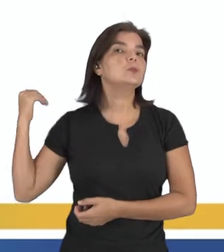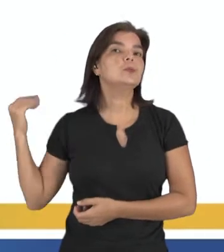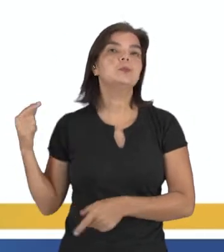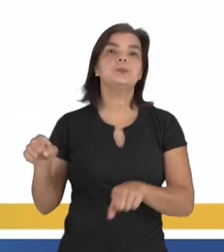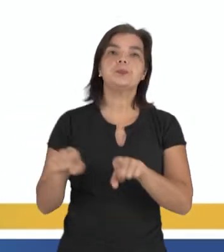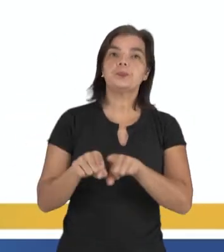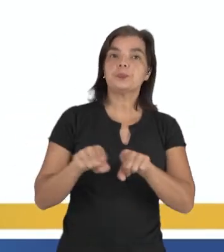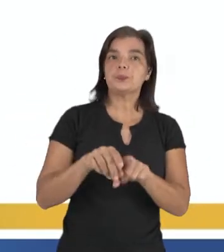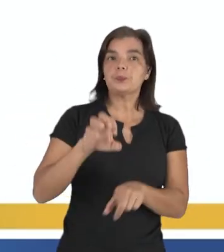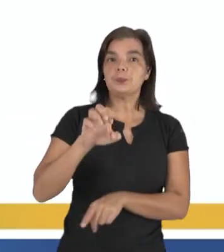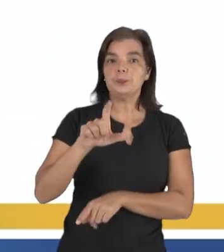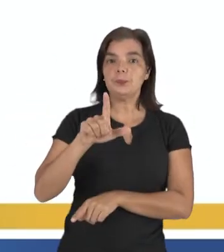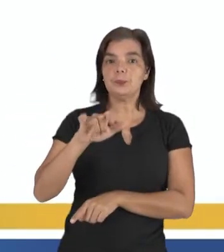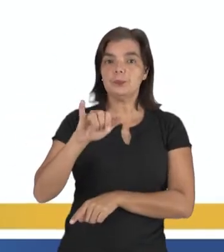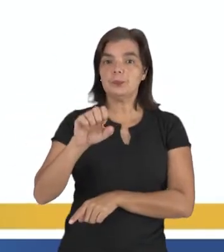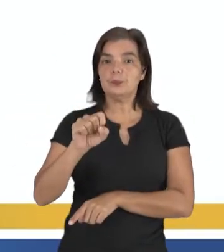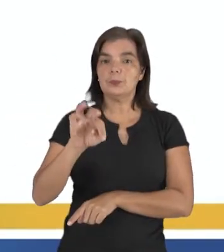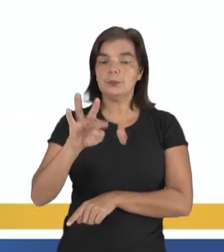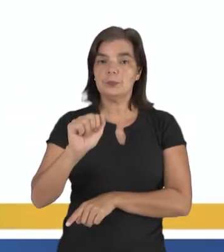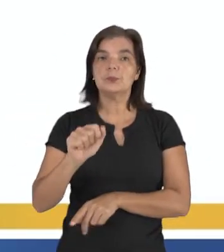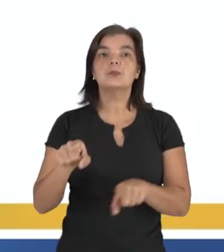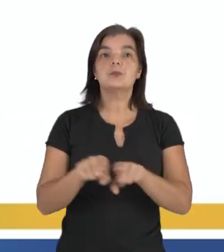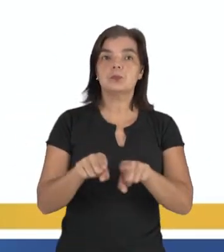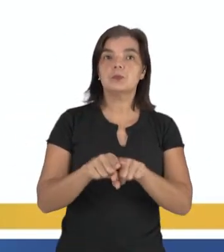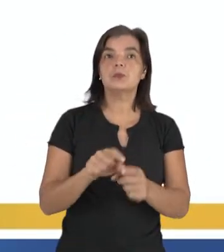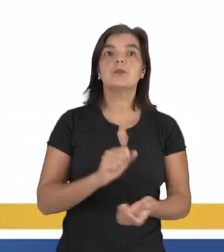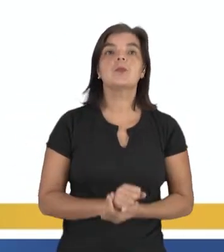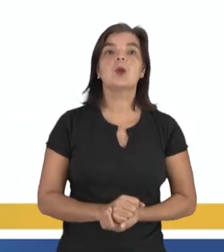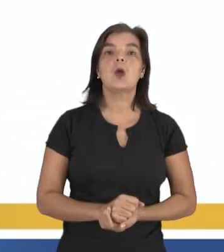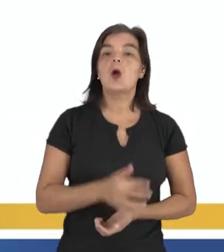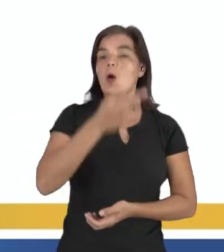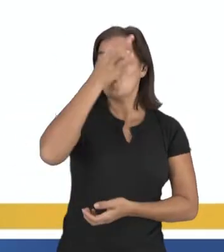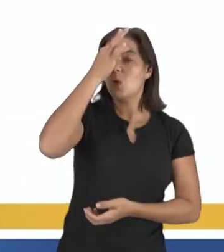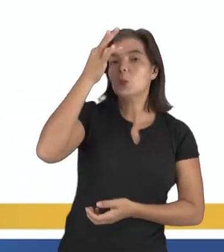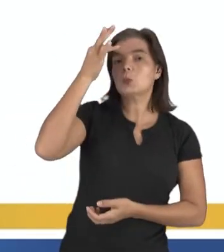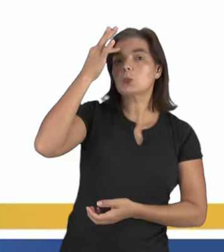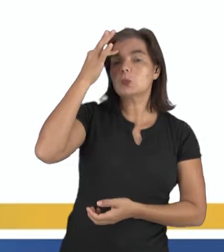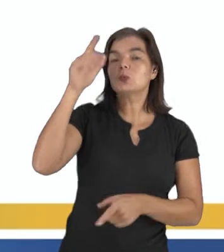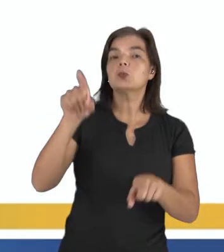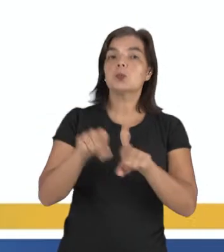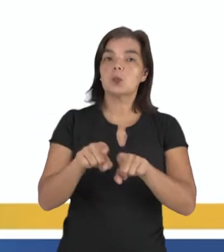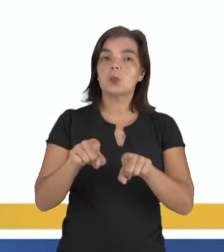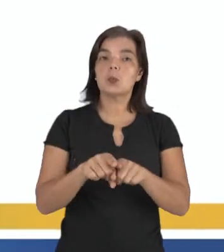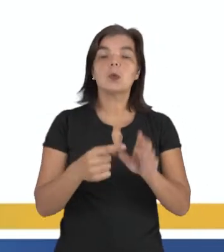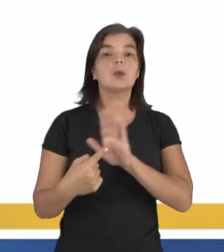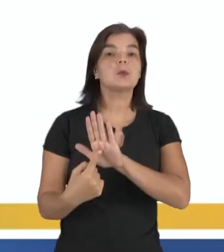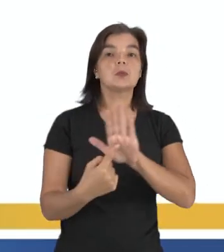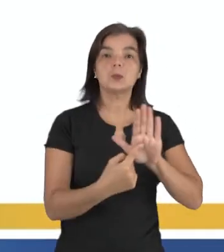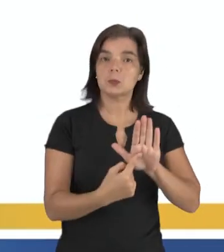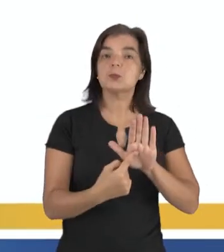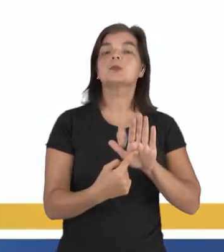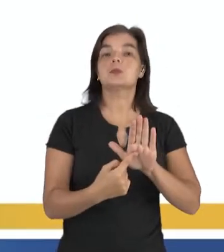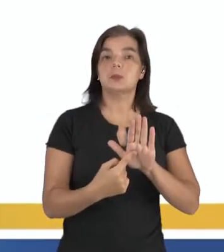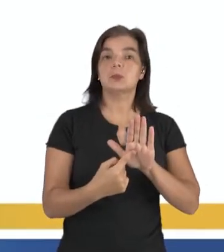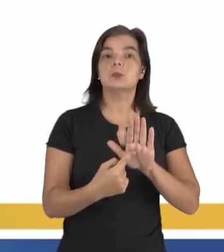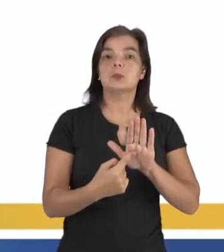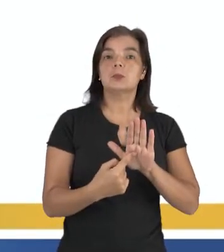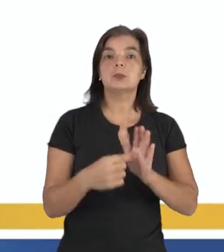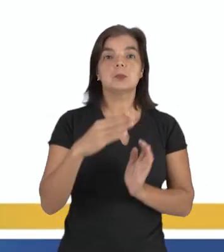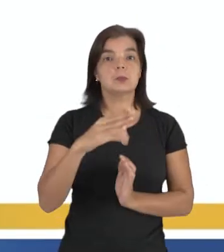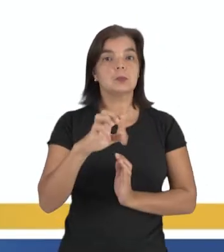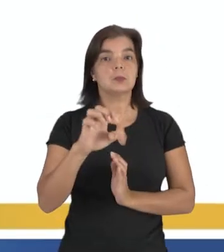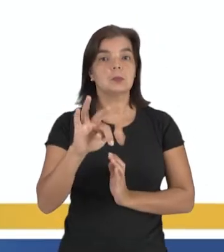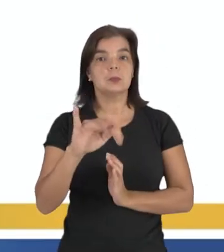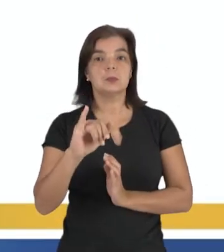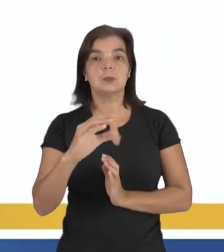período helenista, esse é Pirro de Élida, é um filósofo helenista. Ele é um dos representantes da corrente